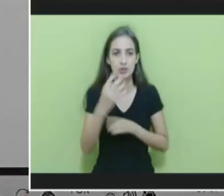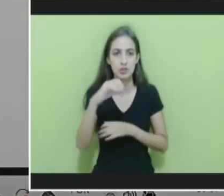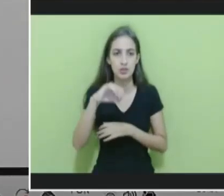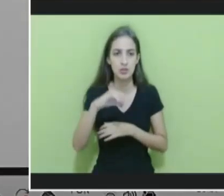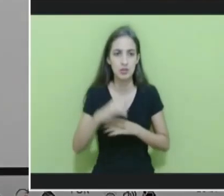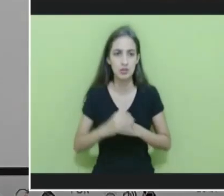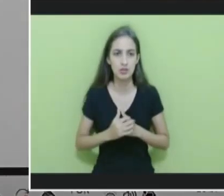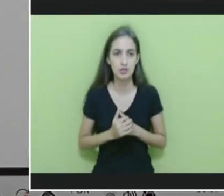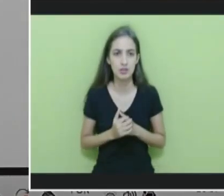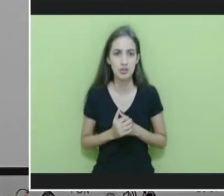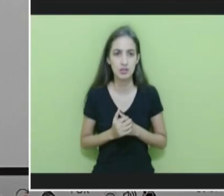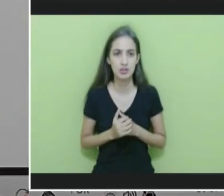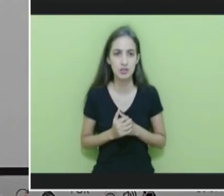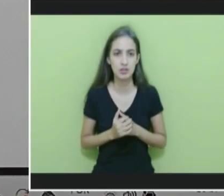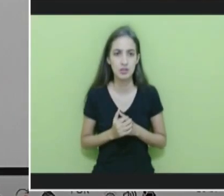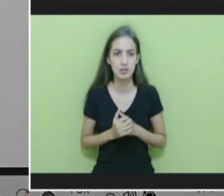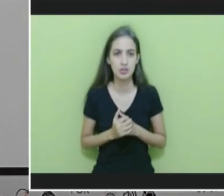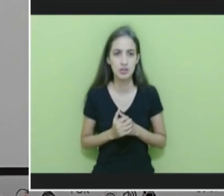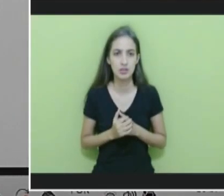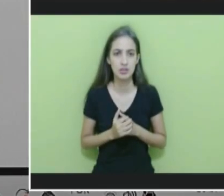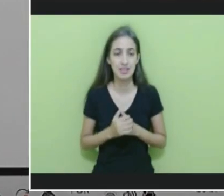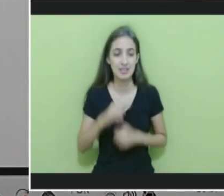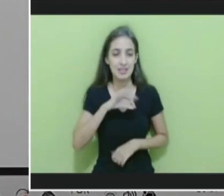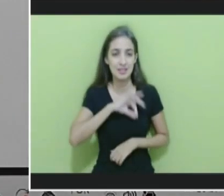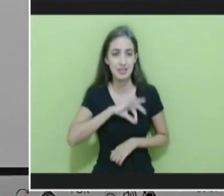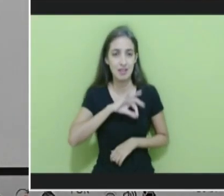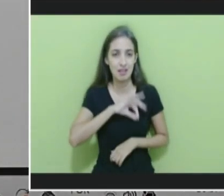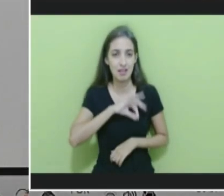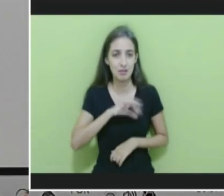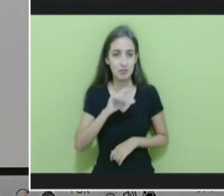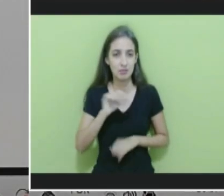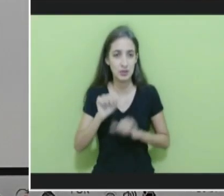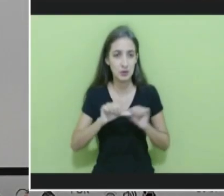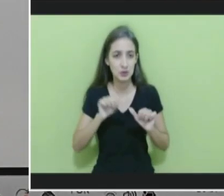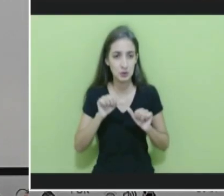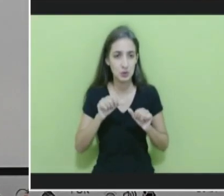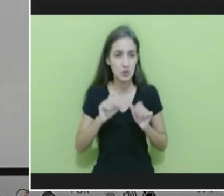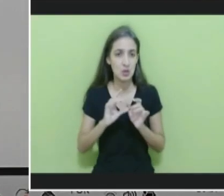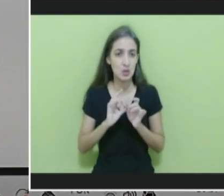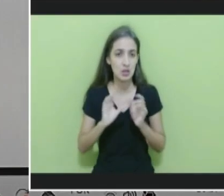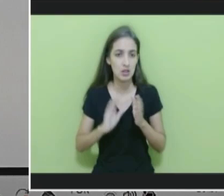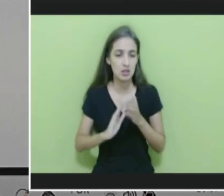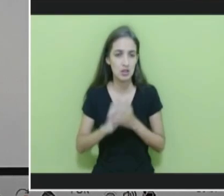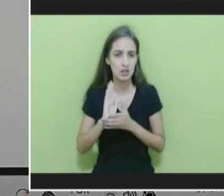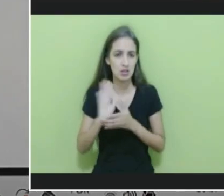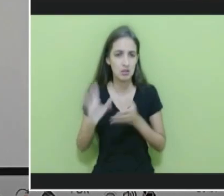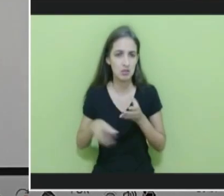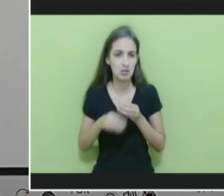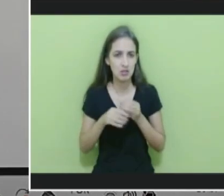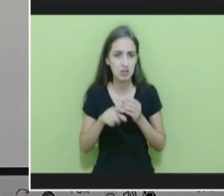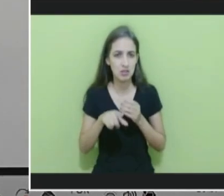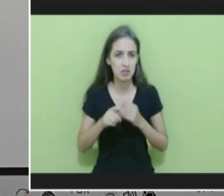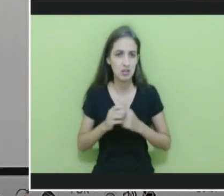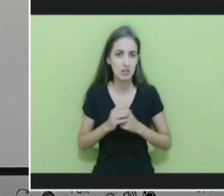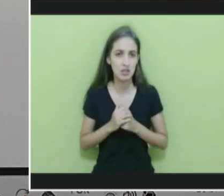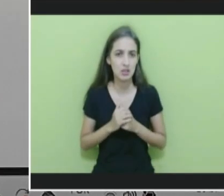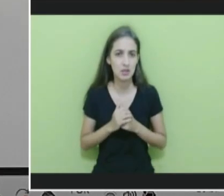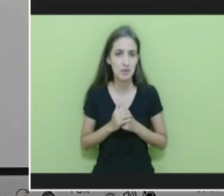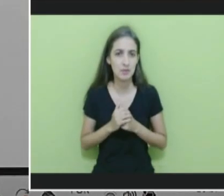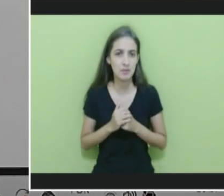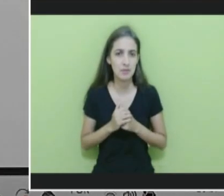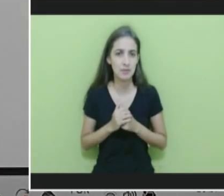data de revisão do salário mínimo, fica autorizada a concessão de abono até o valor necessário para atingir o mesmo, para aqueles servidores que